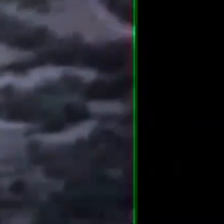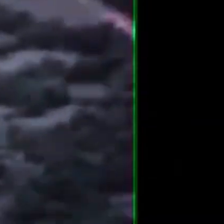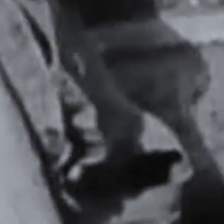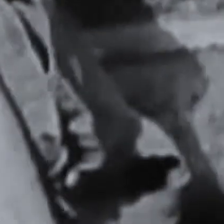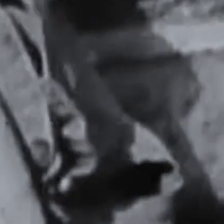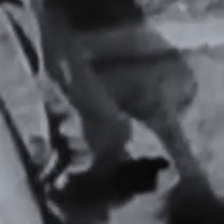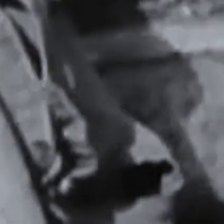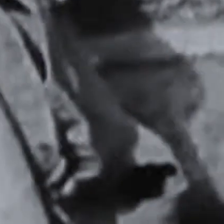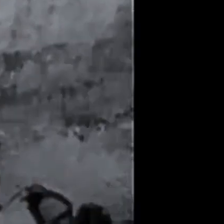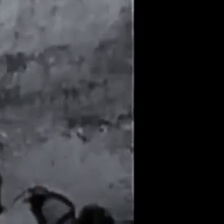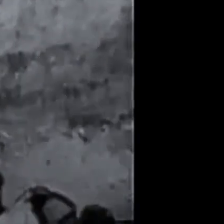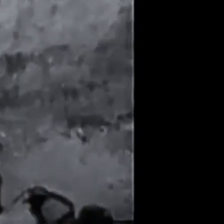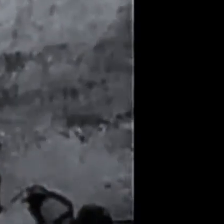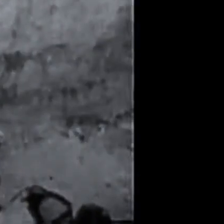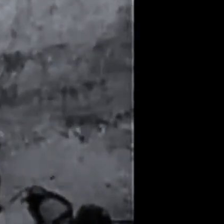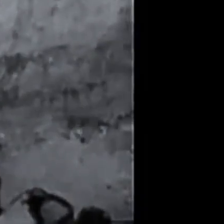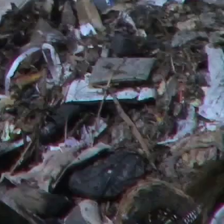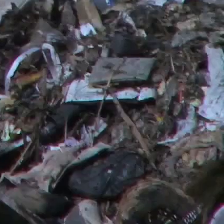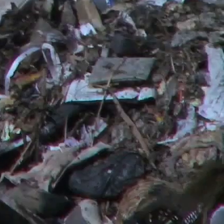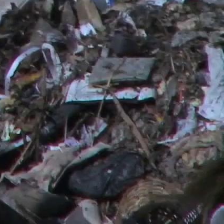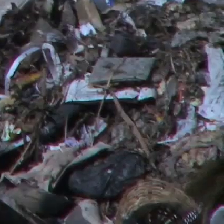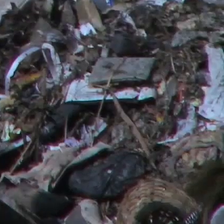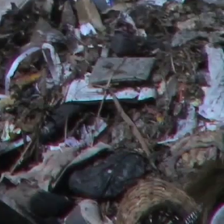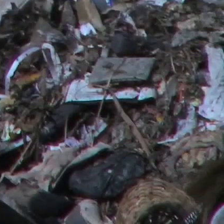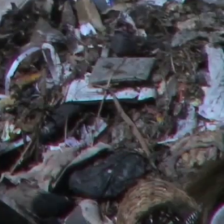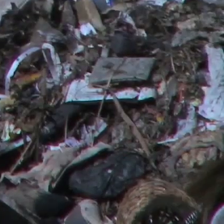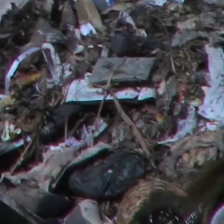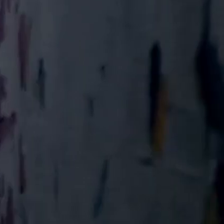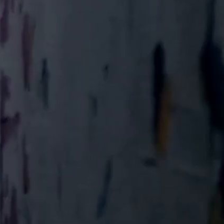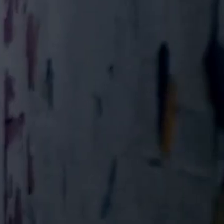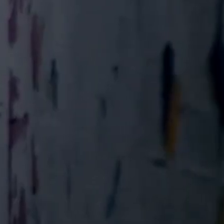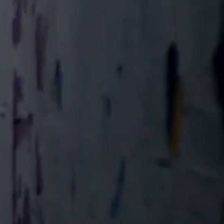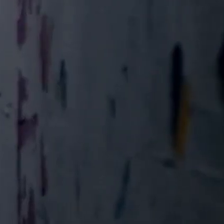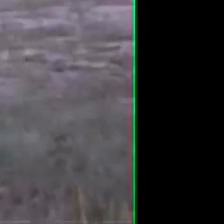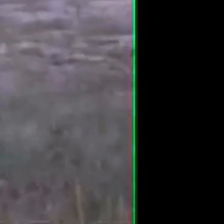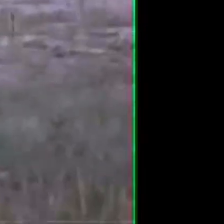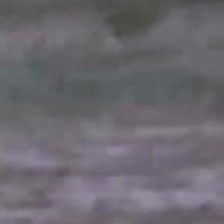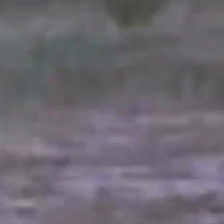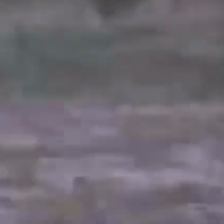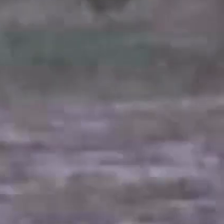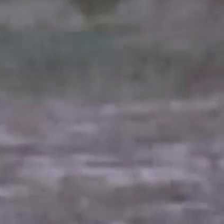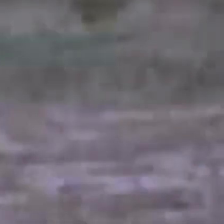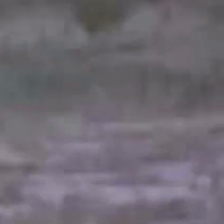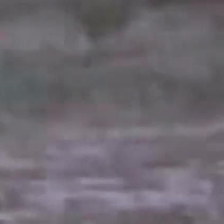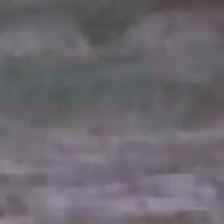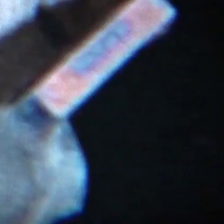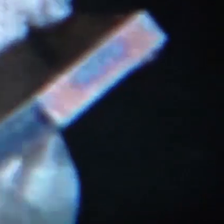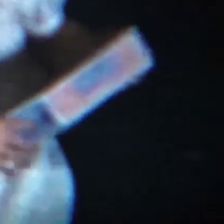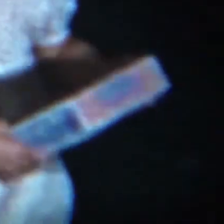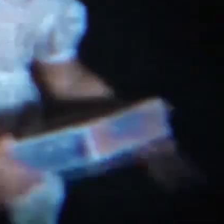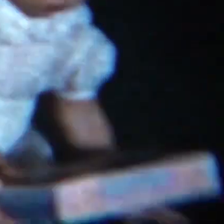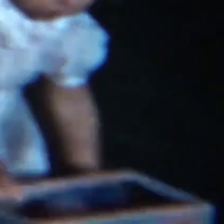as notícias para ver a capacidade humana para fazer o mal. E não podemos dizer, bom, há pessoas más e pessoas